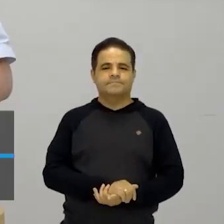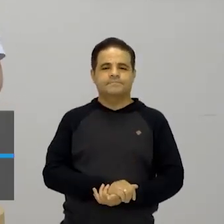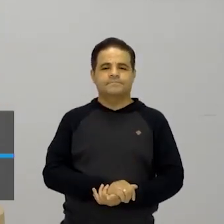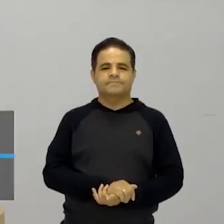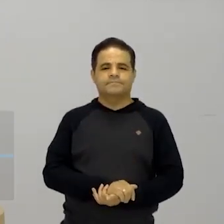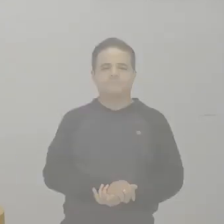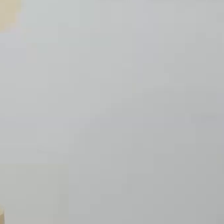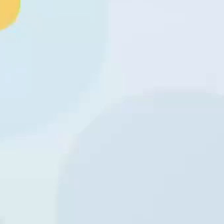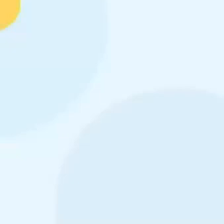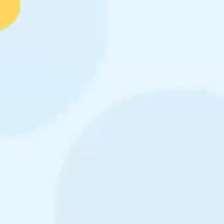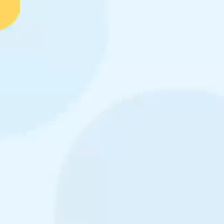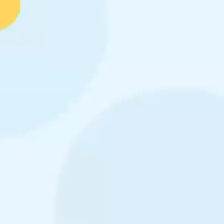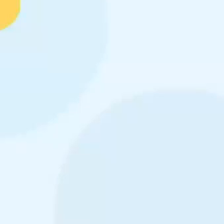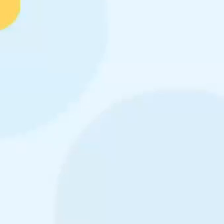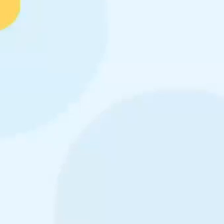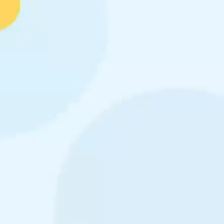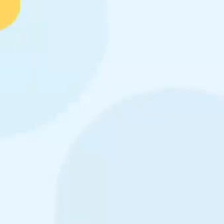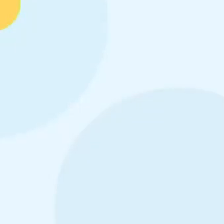Go.